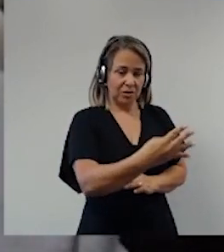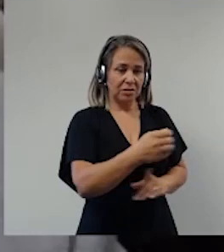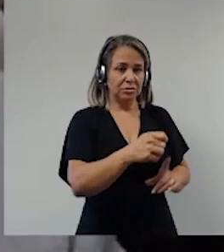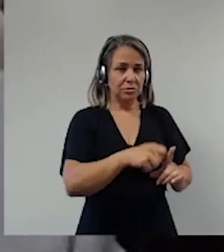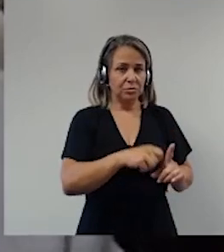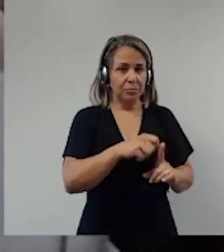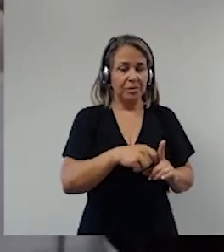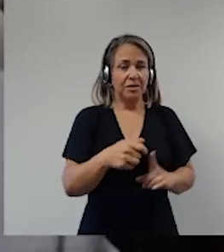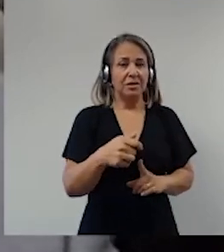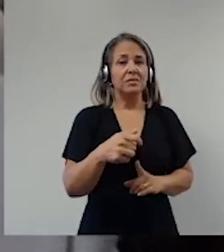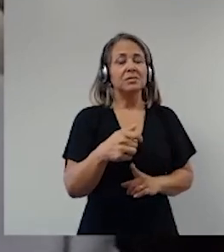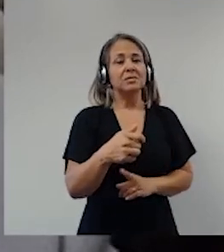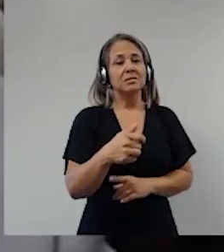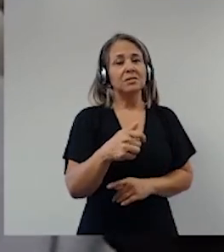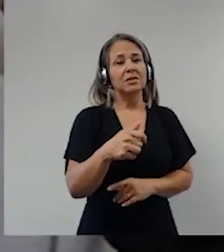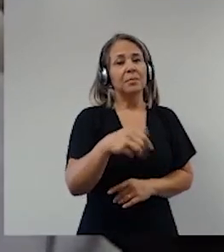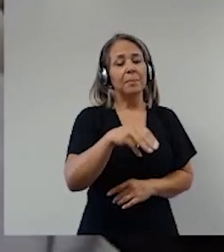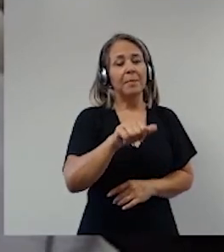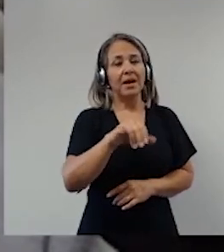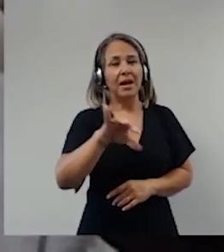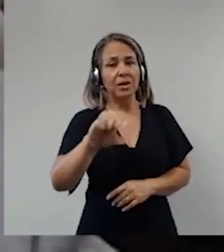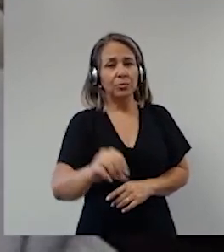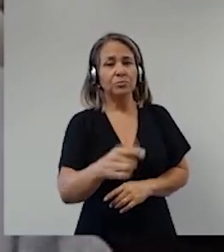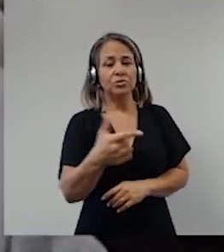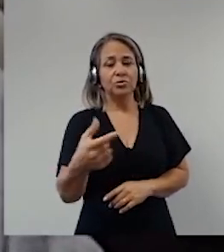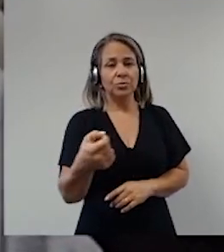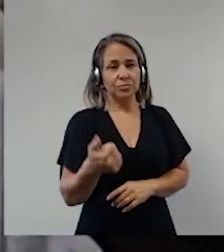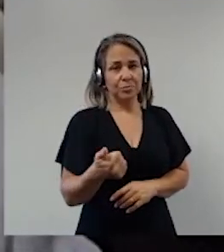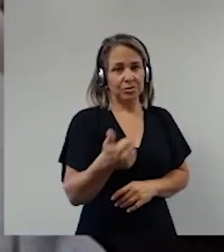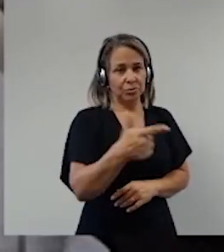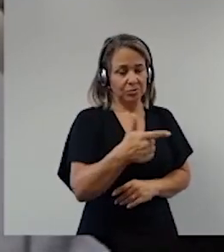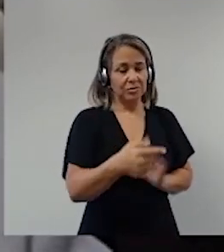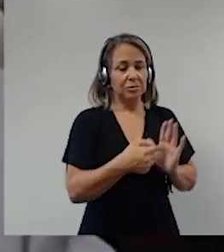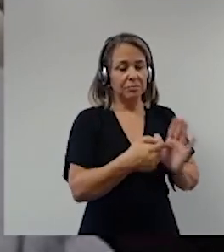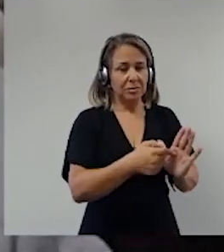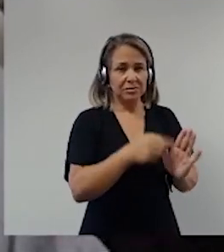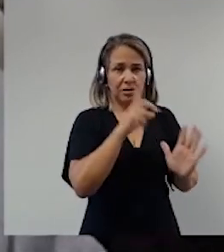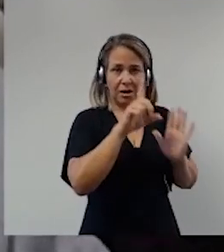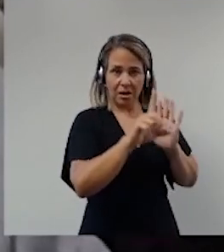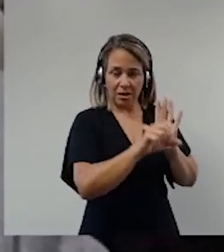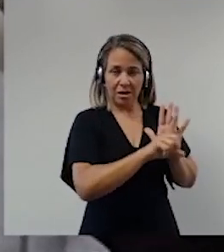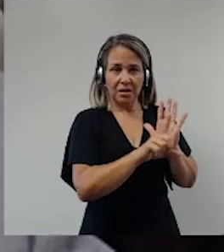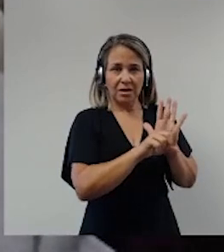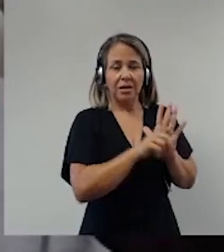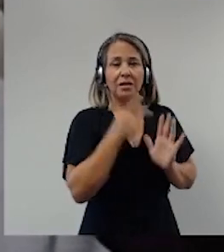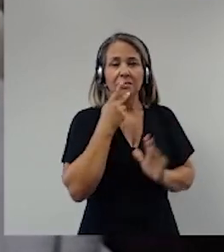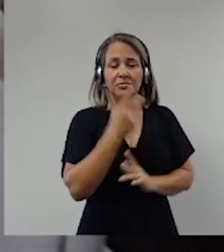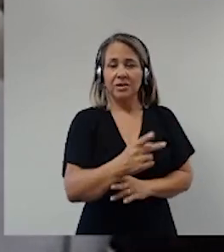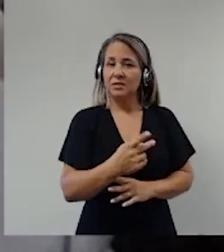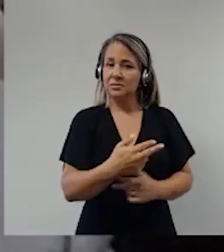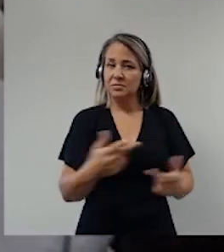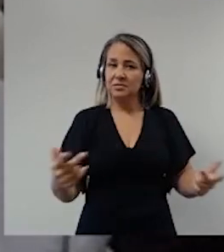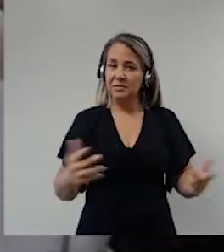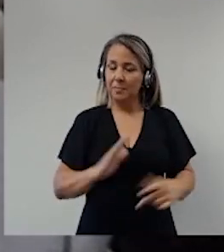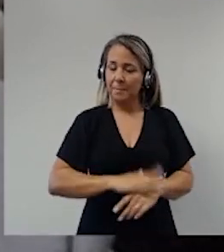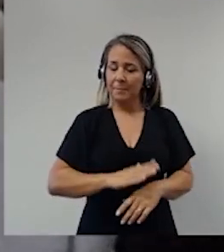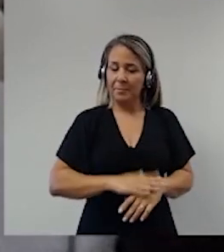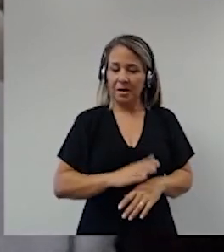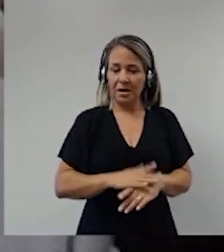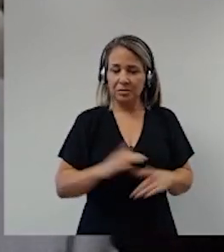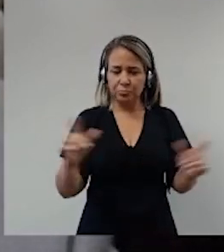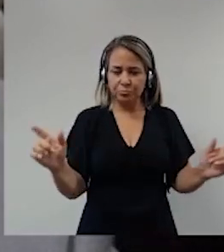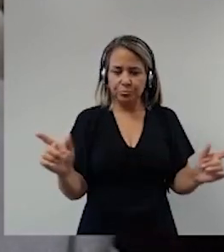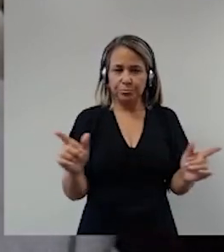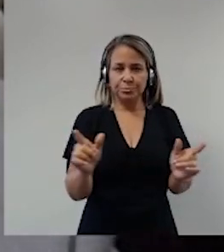5 de 2012, que regulamenta a citada lei, né, e disciplina de forma mais